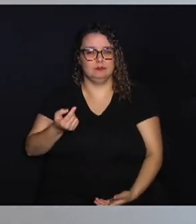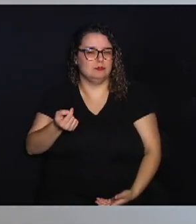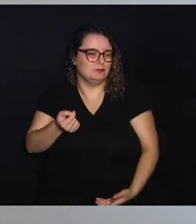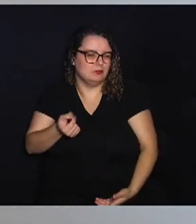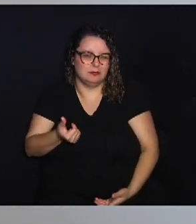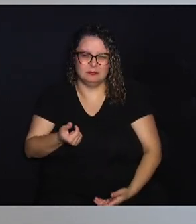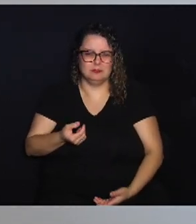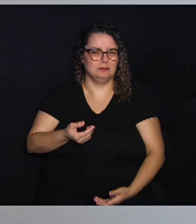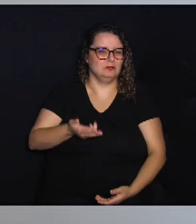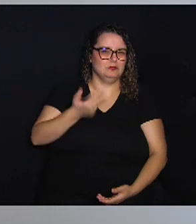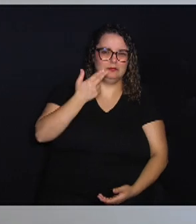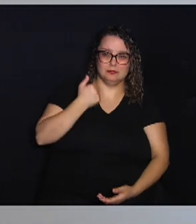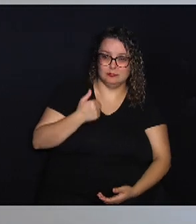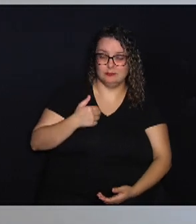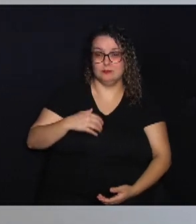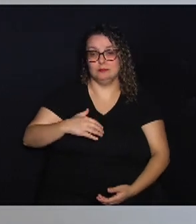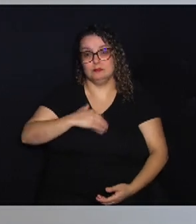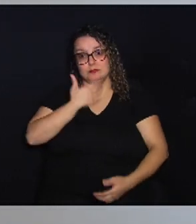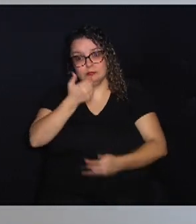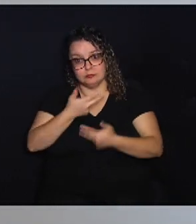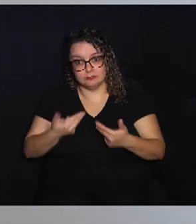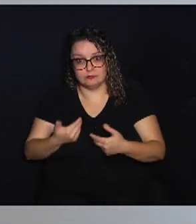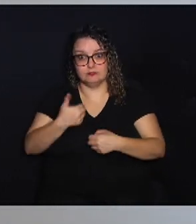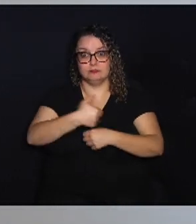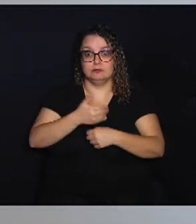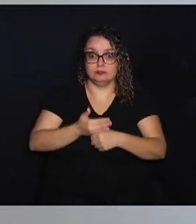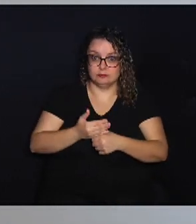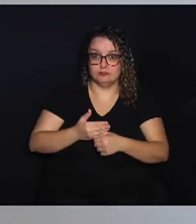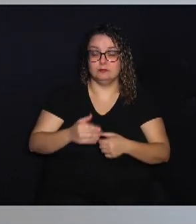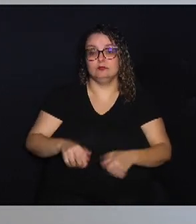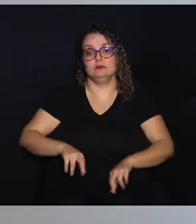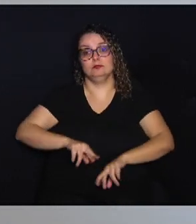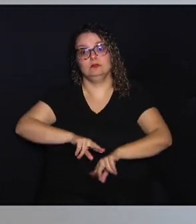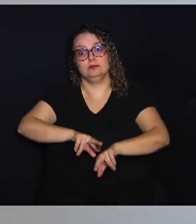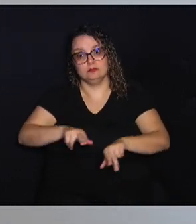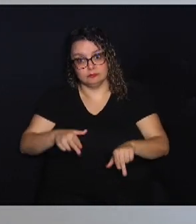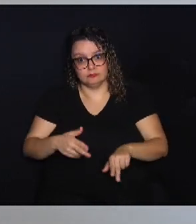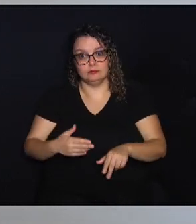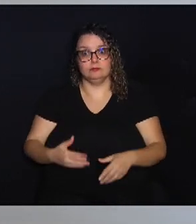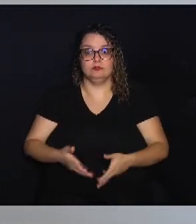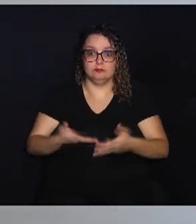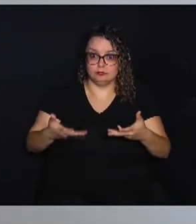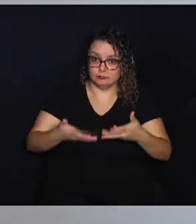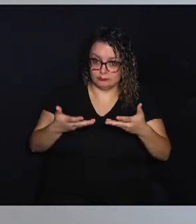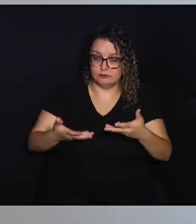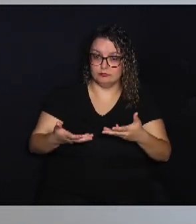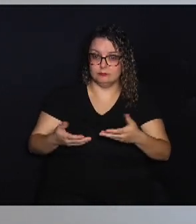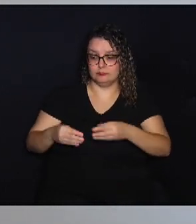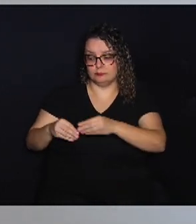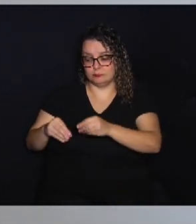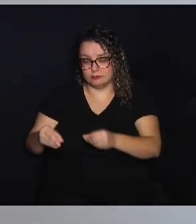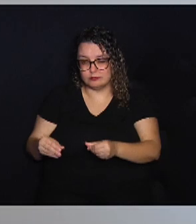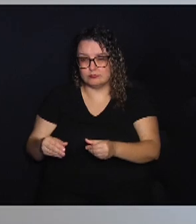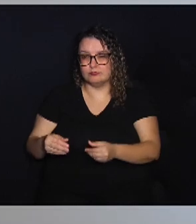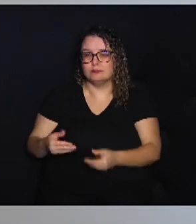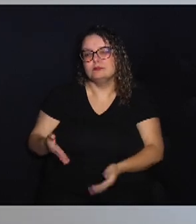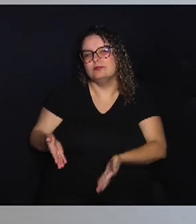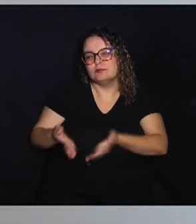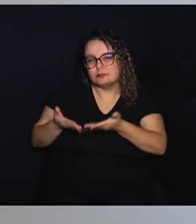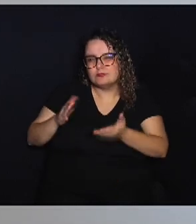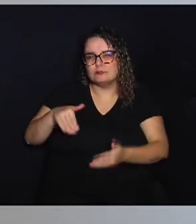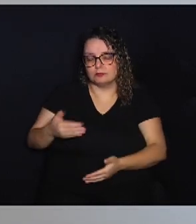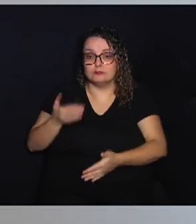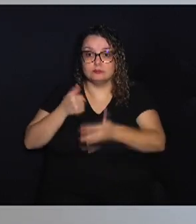frutas, verduras, legumes, e também nós temos um solo pobre que também não entrega, quando